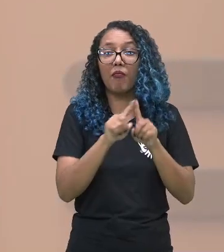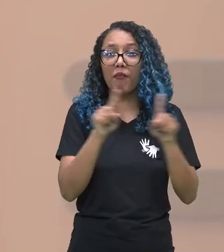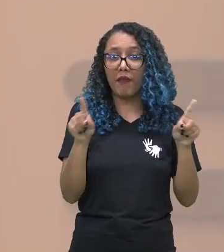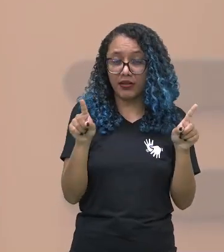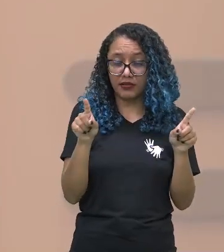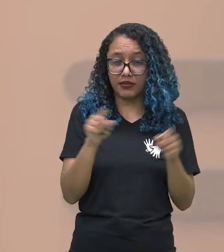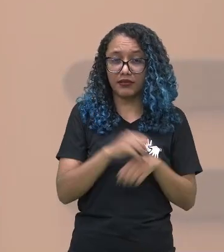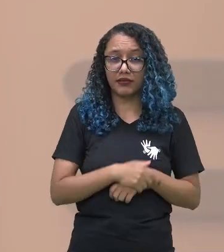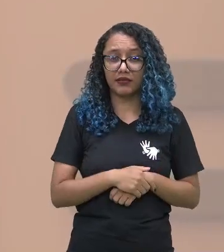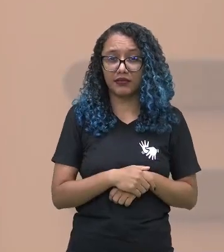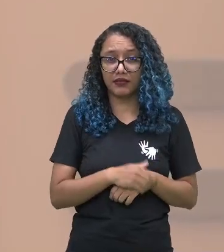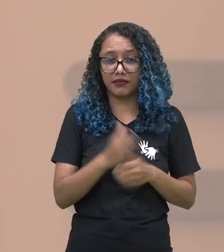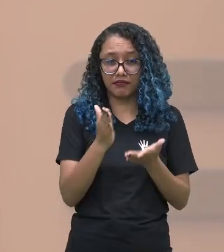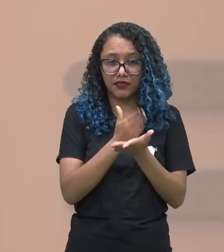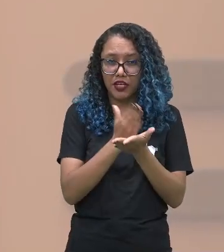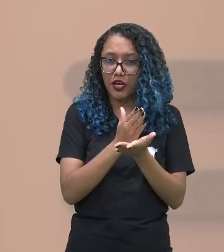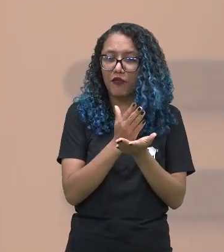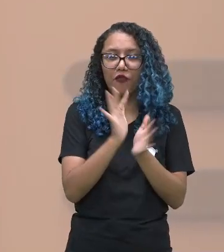só a